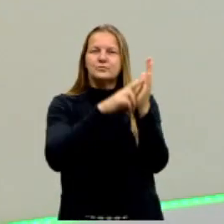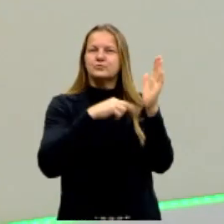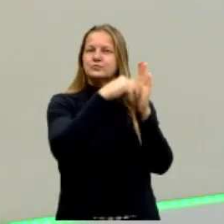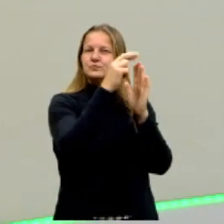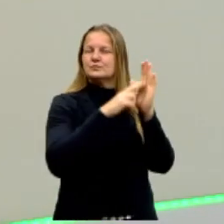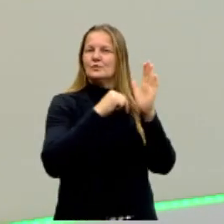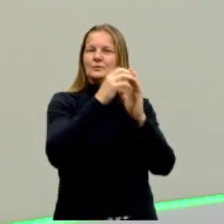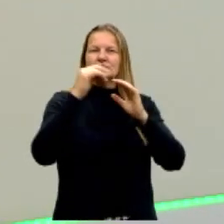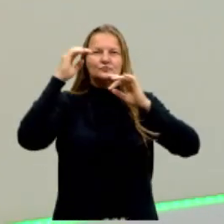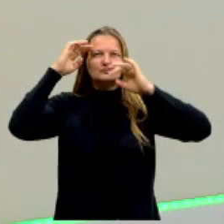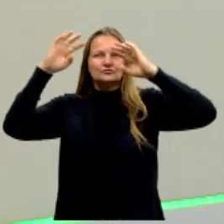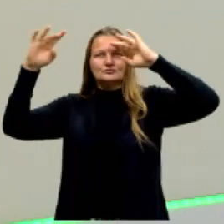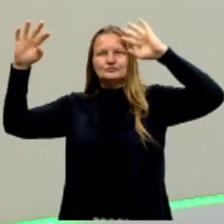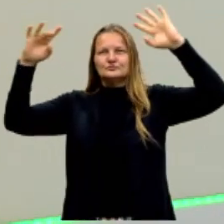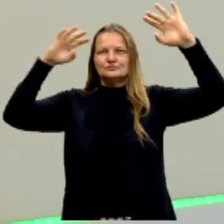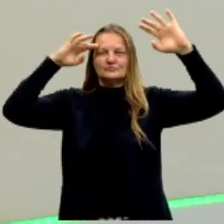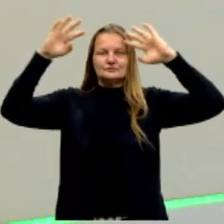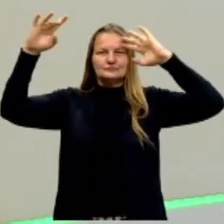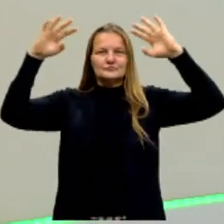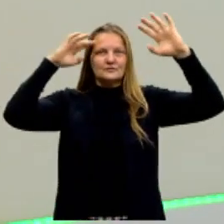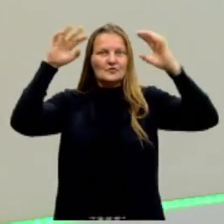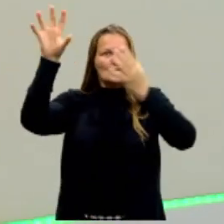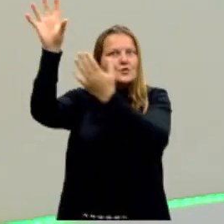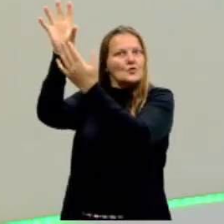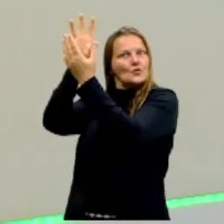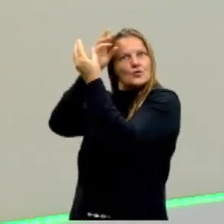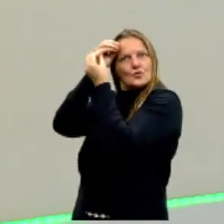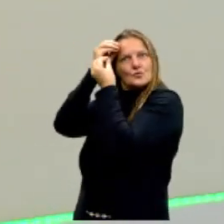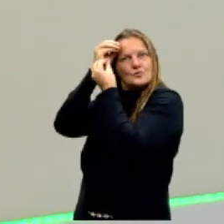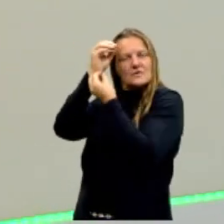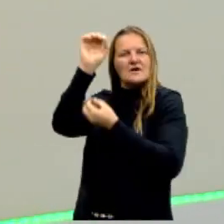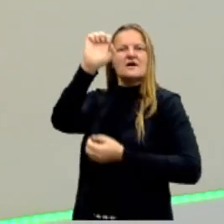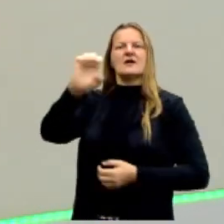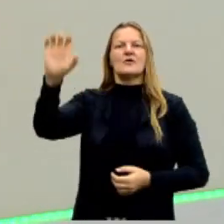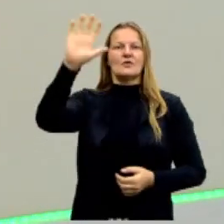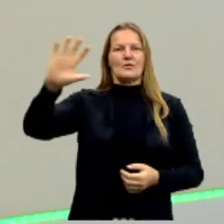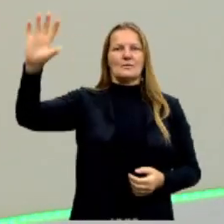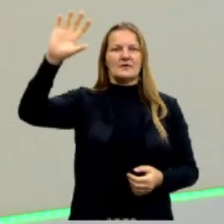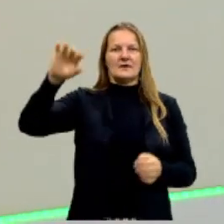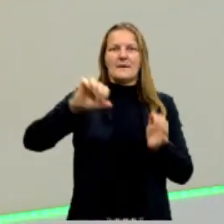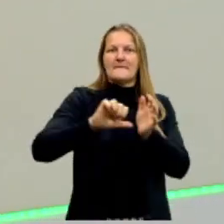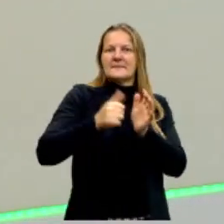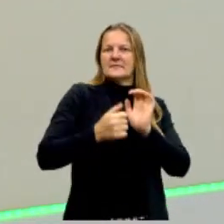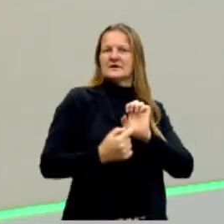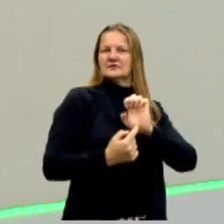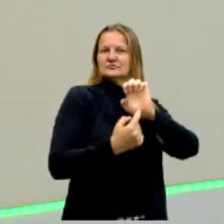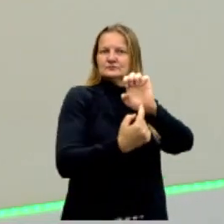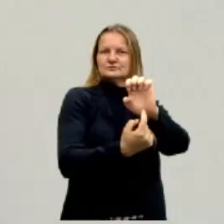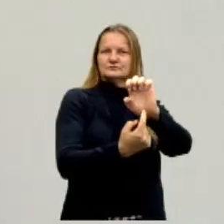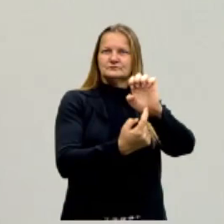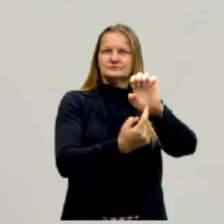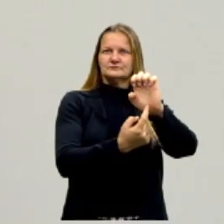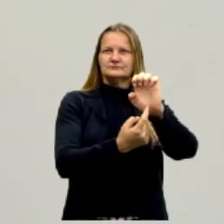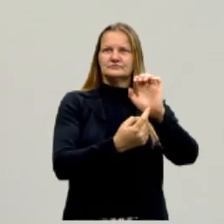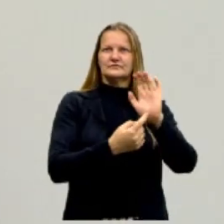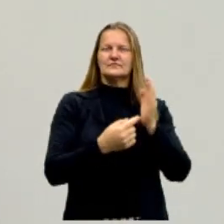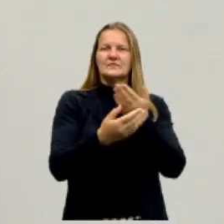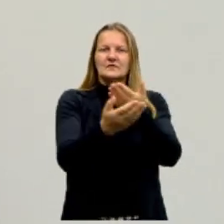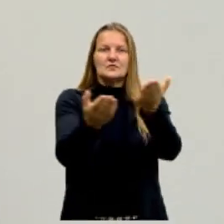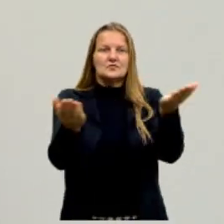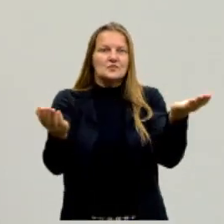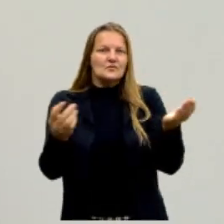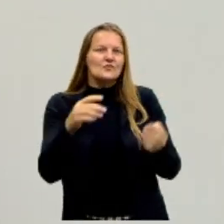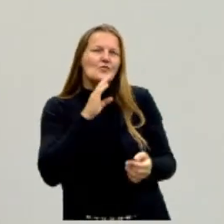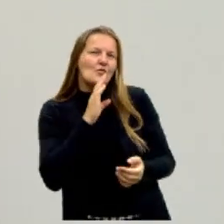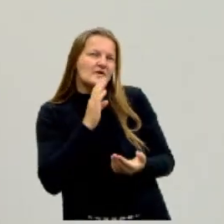inspirações na Europa Então esta minha primeira exposição eu trago para